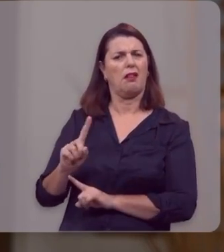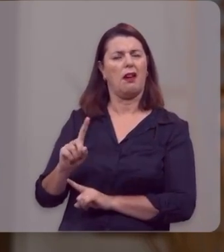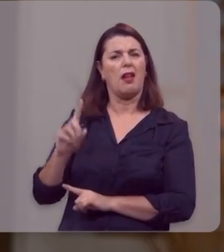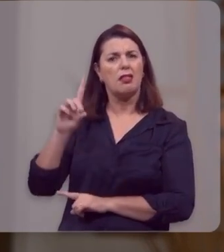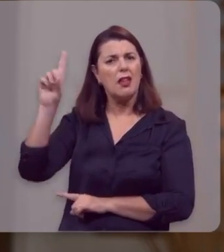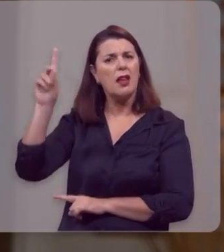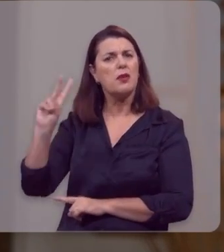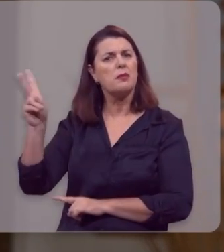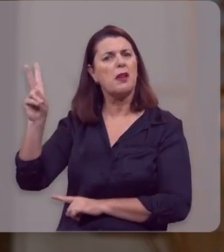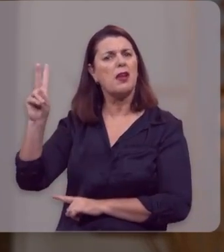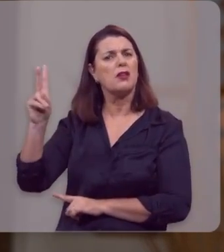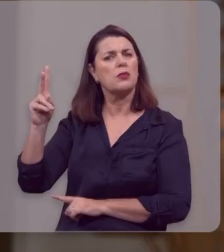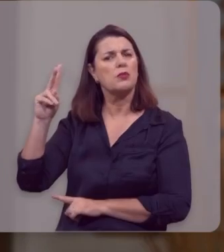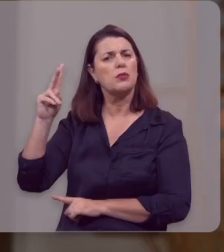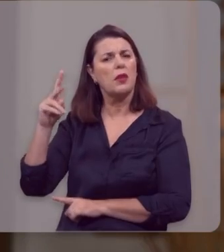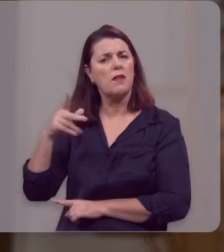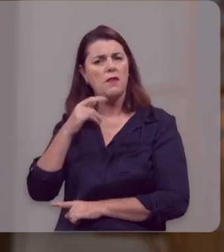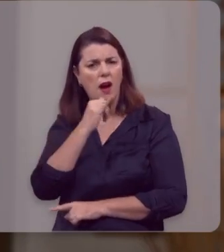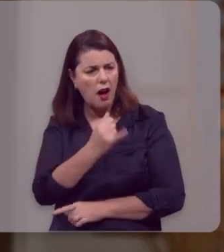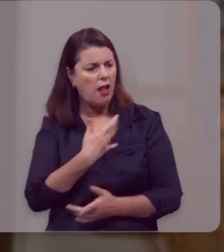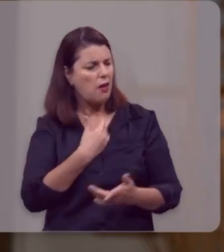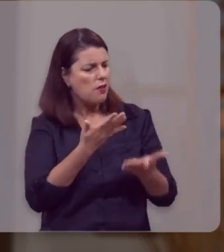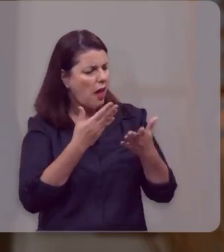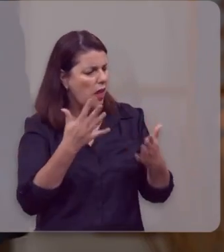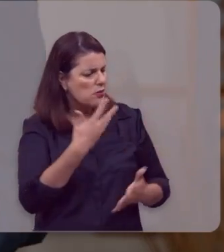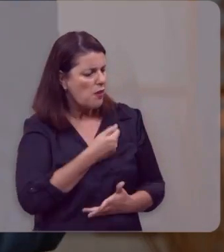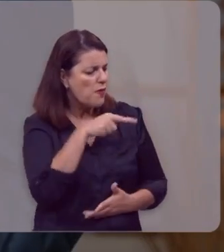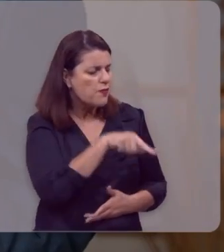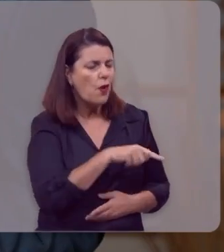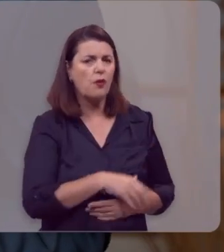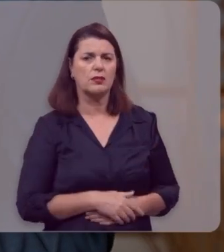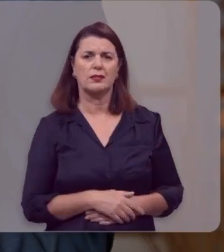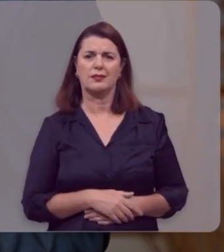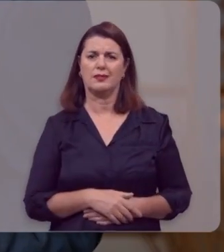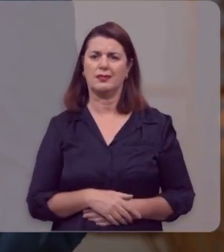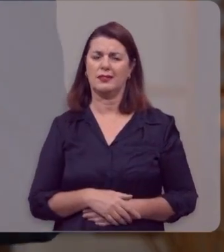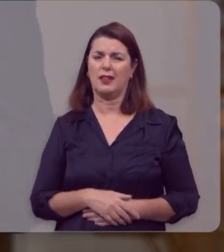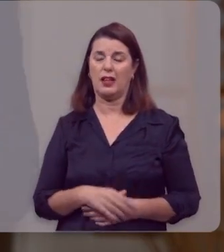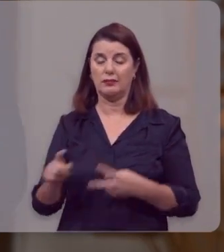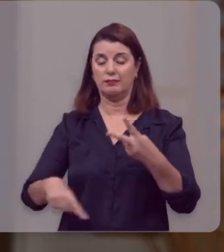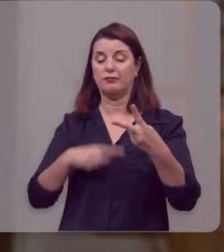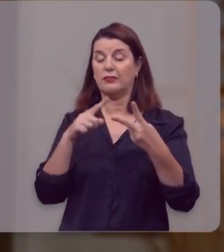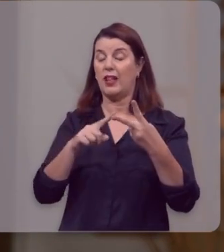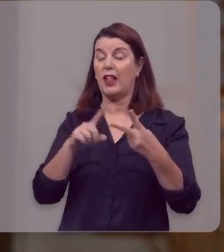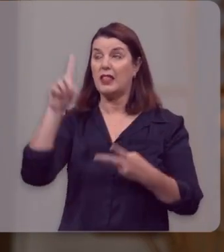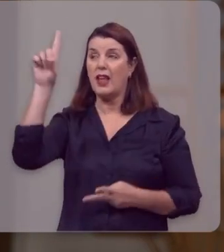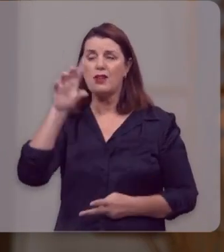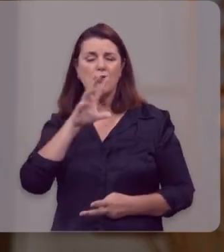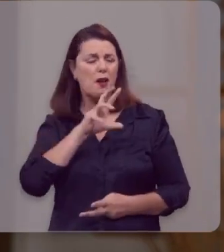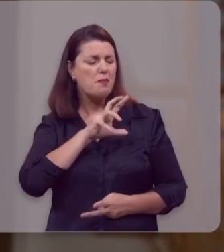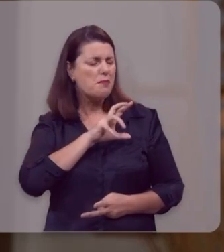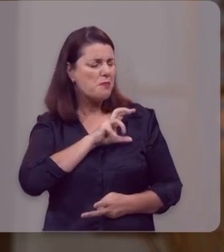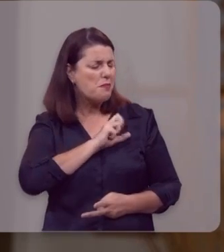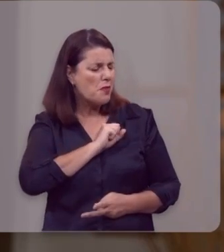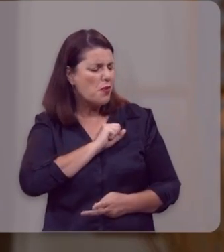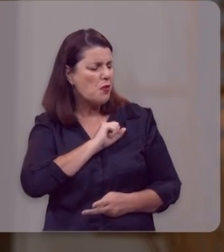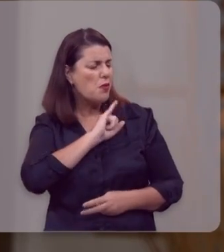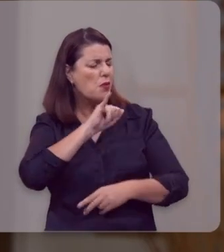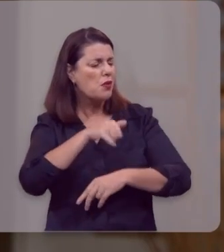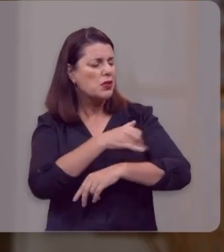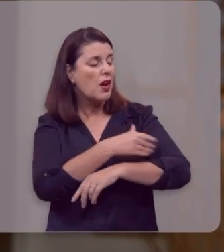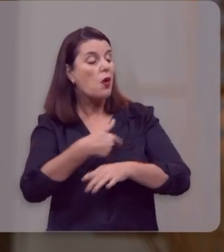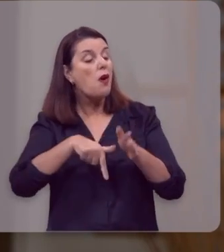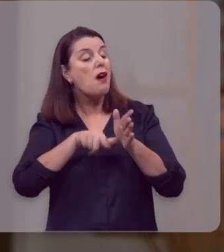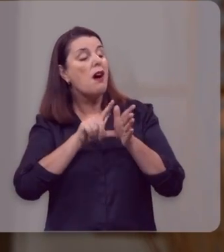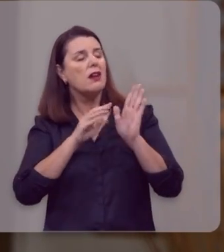próprio Deus que luta pela salvação dele. A segunda coisa é que Deus amou Jacó, diz a Bíblia, antes dele